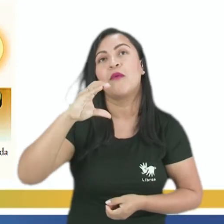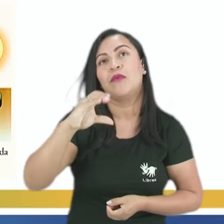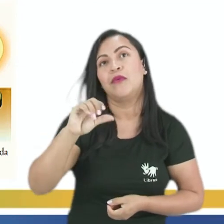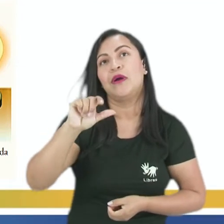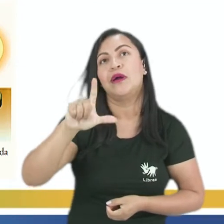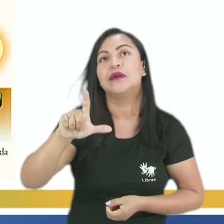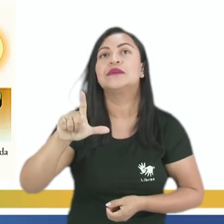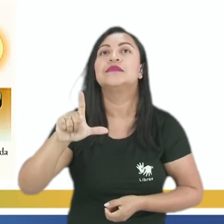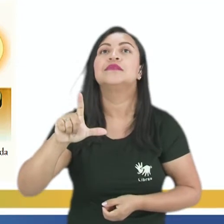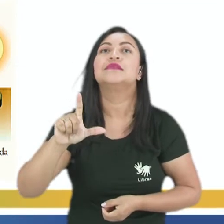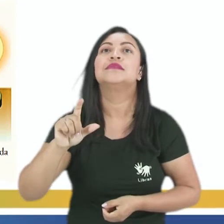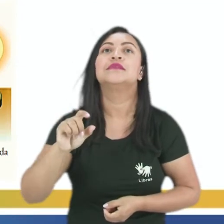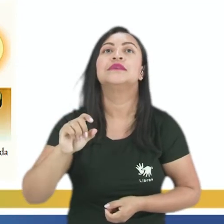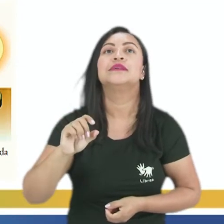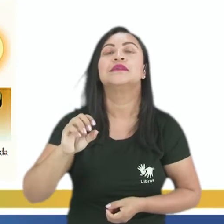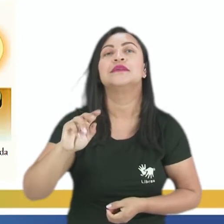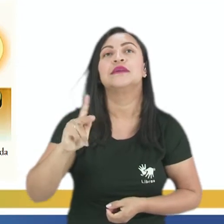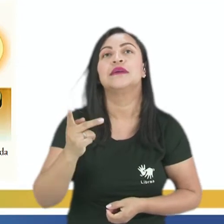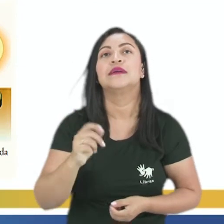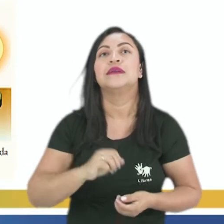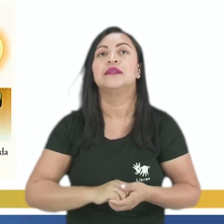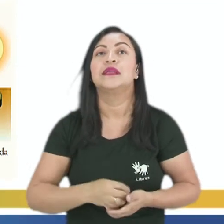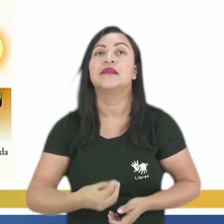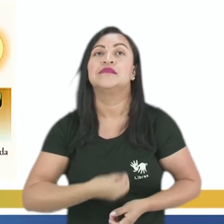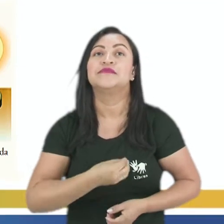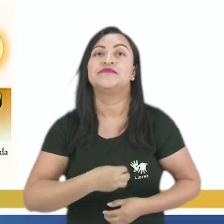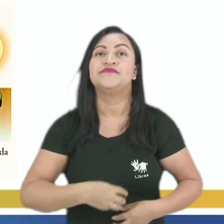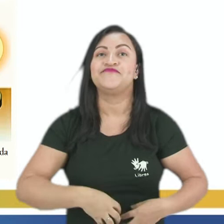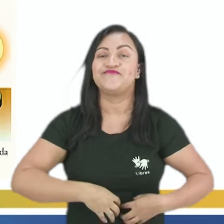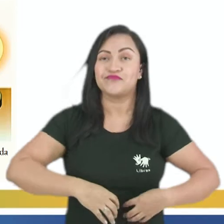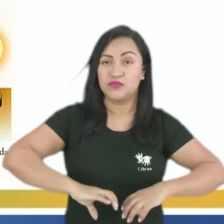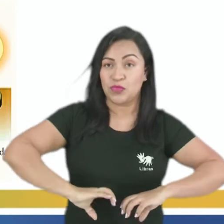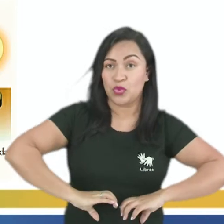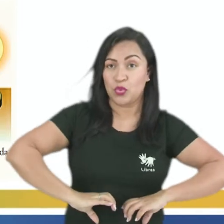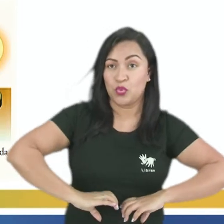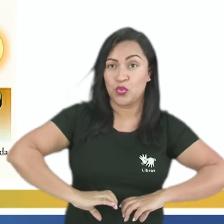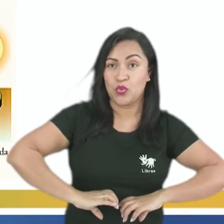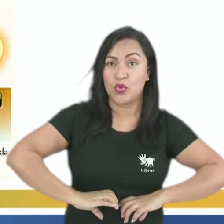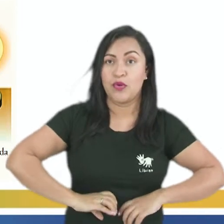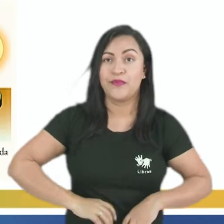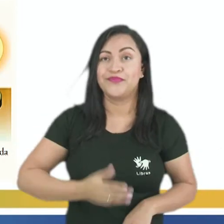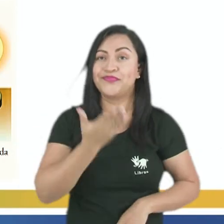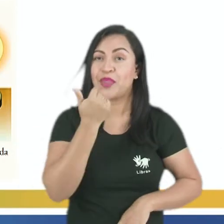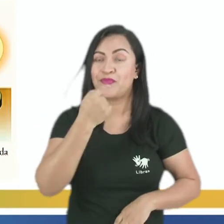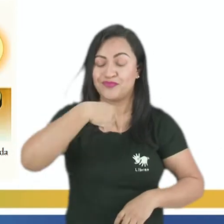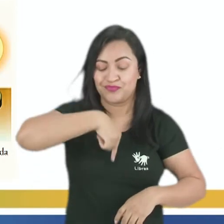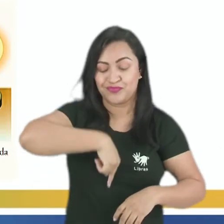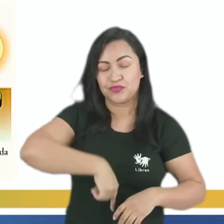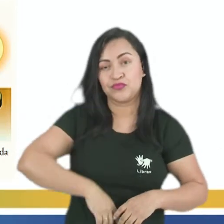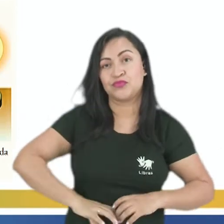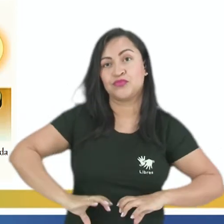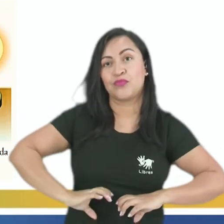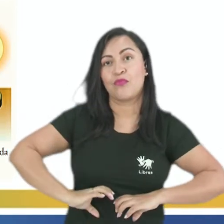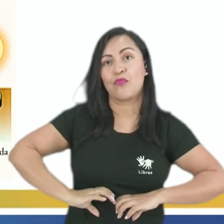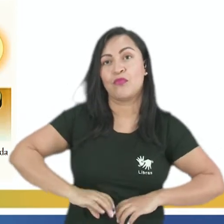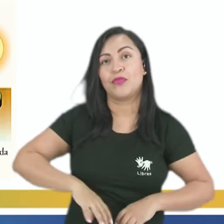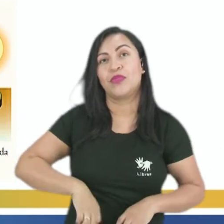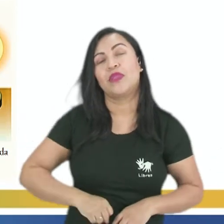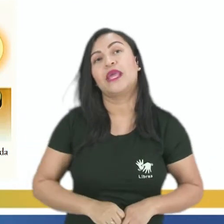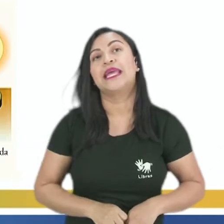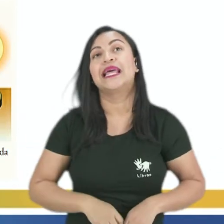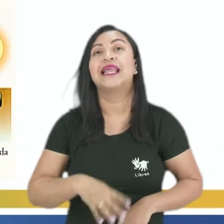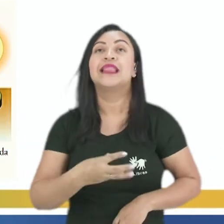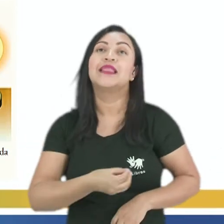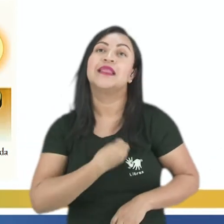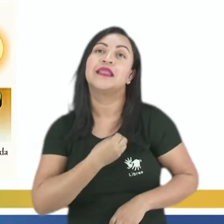clorídrico, que é um ácido presente no nosso estômago relacionado com a digestão. Nós percebemos que na presença de água,